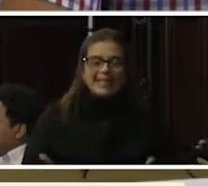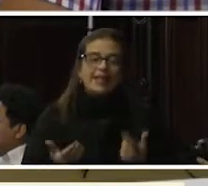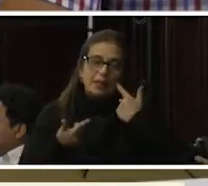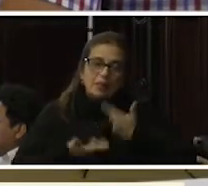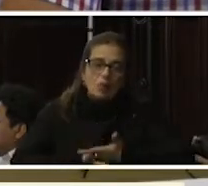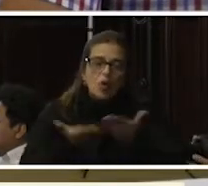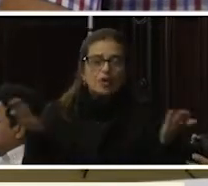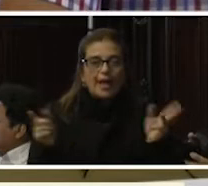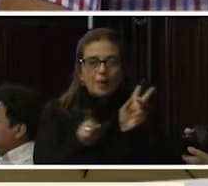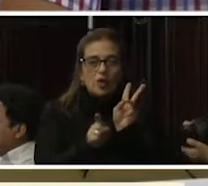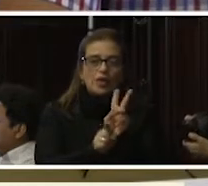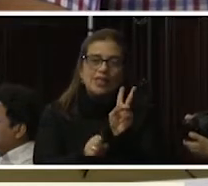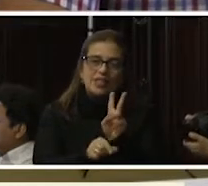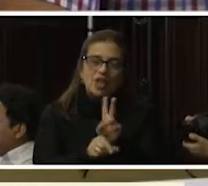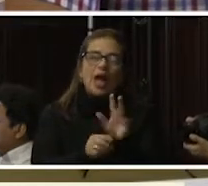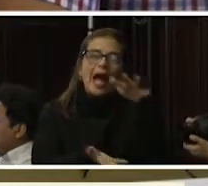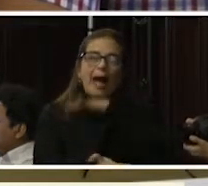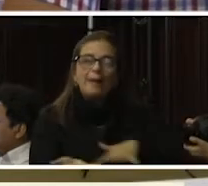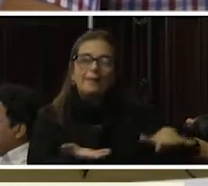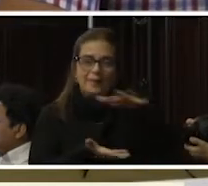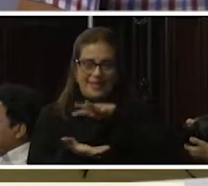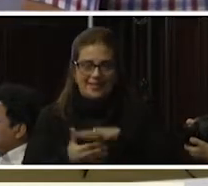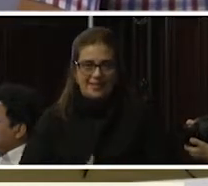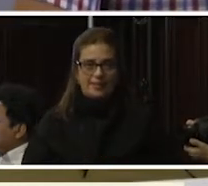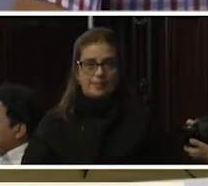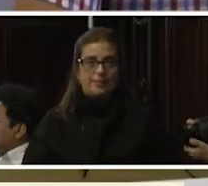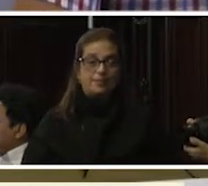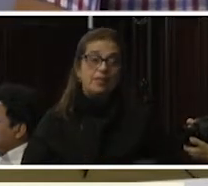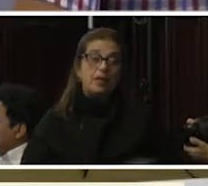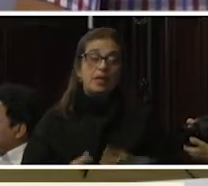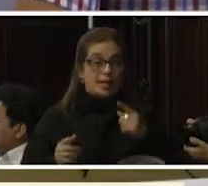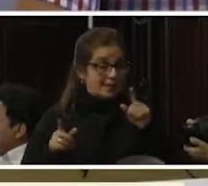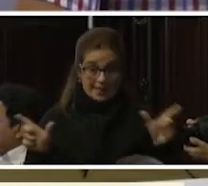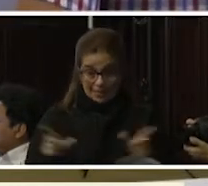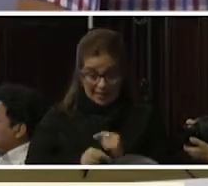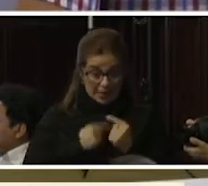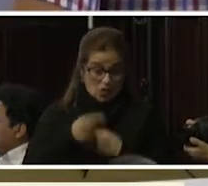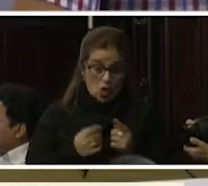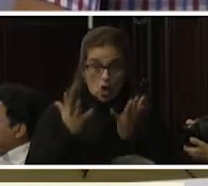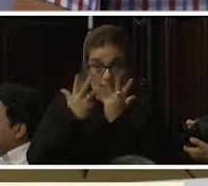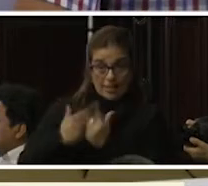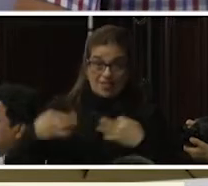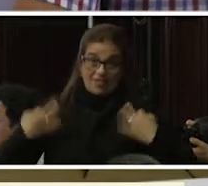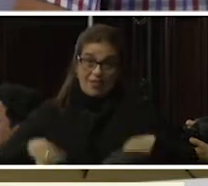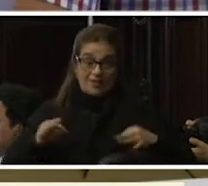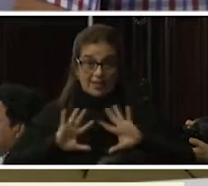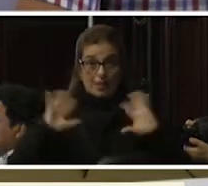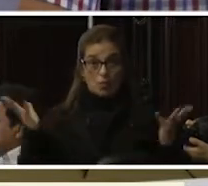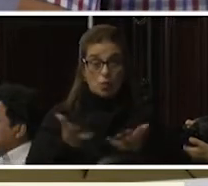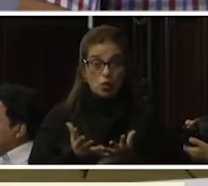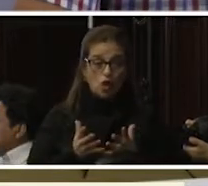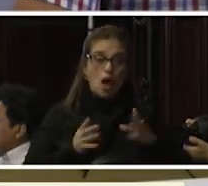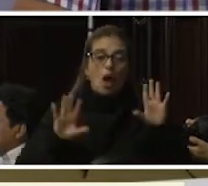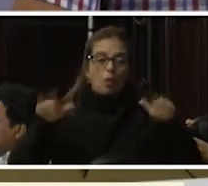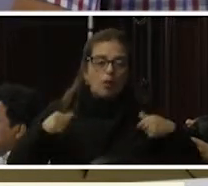frentes de proteção etnoambiental existentes. Concluir os processos de regularização fundiária das terras indígenas com